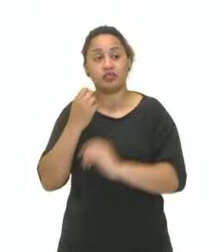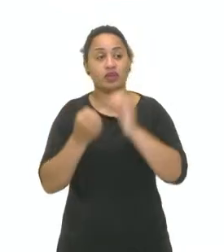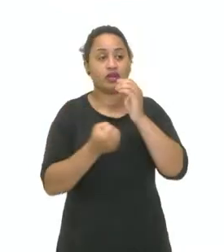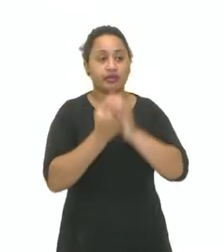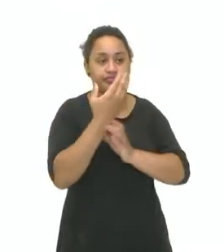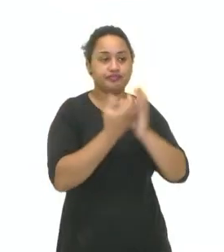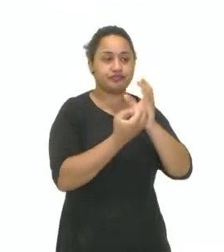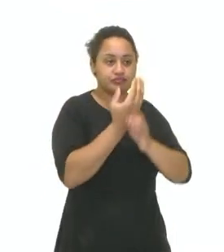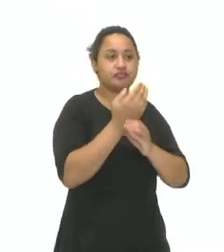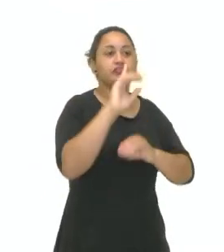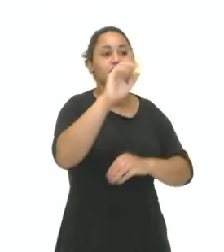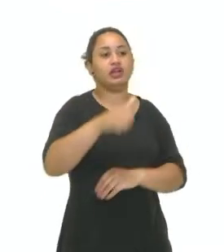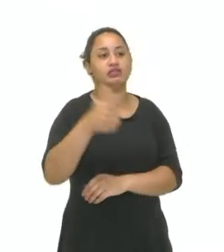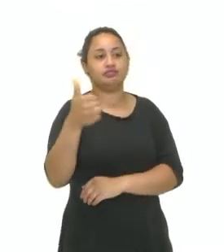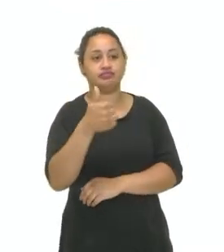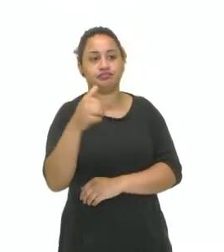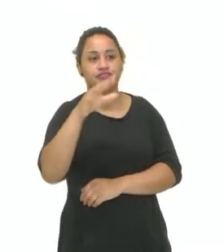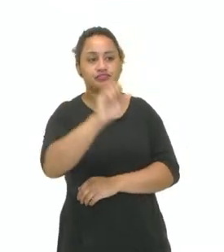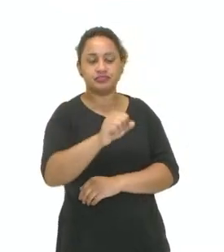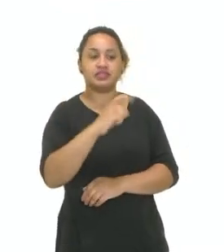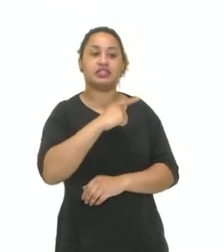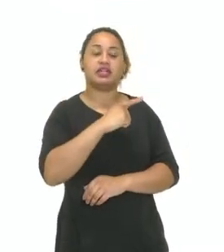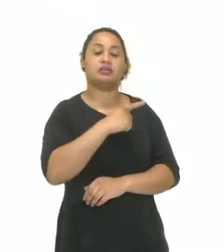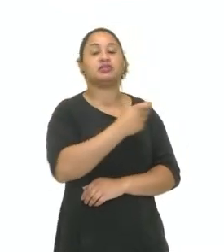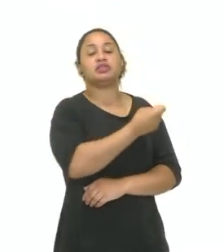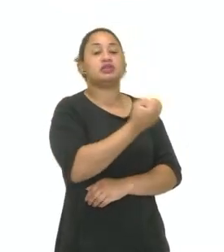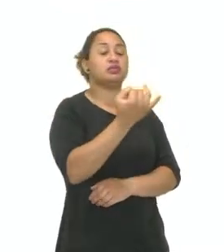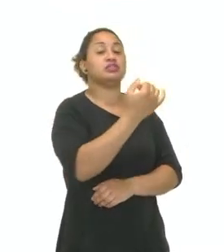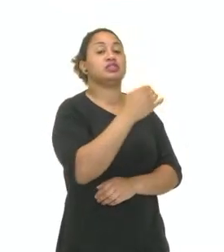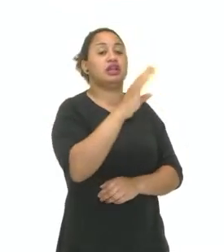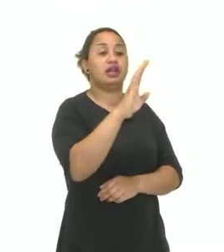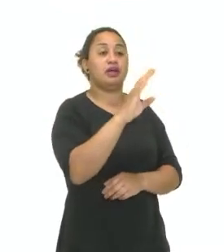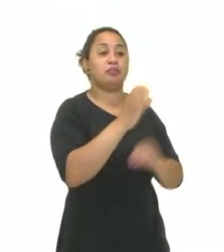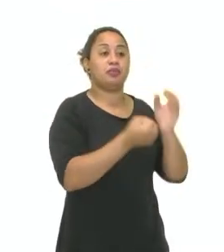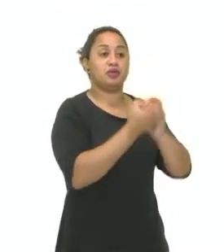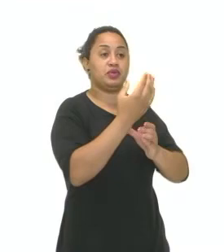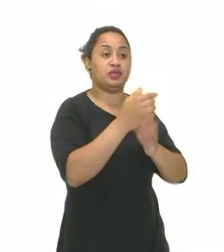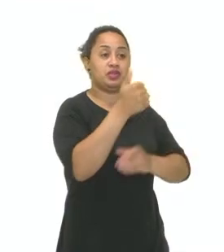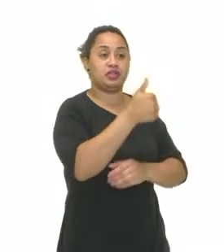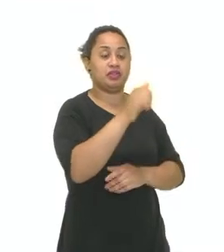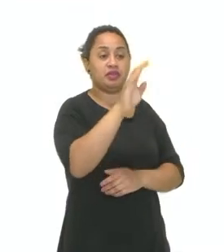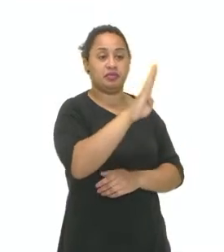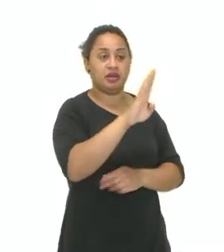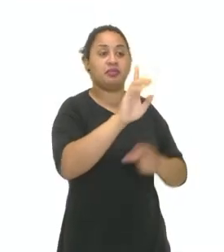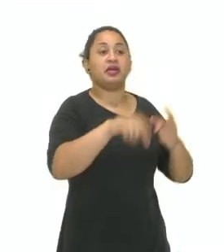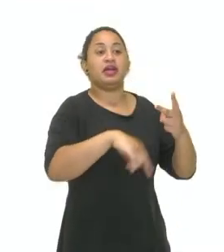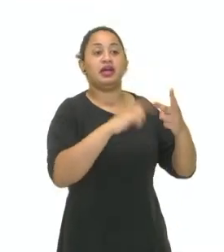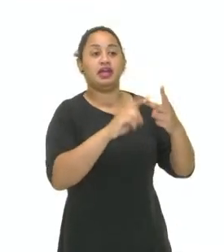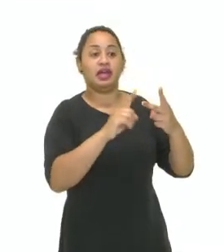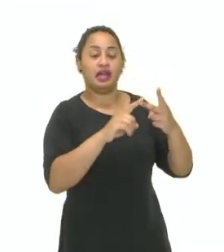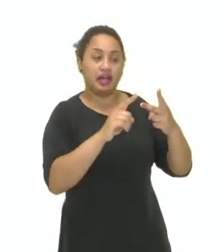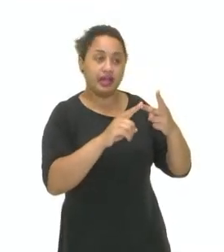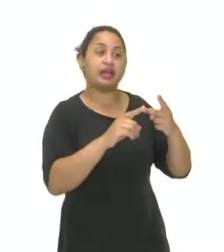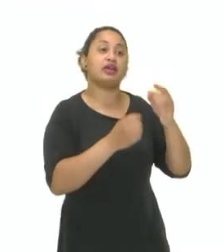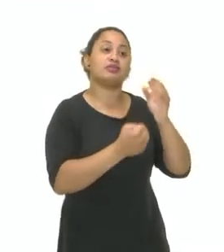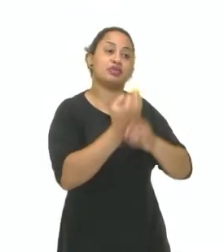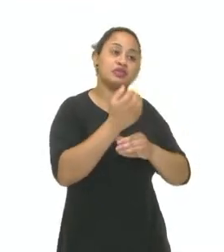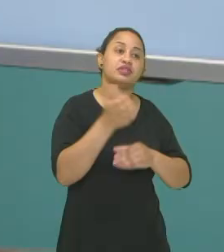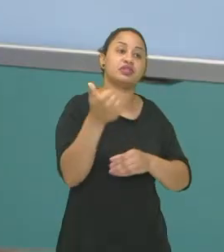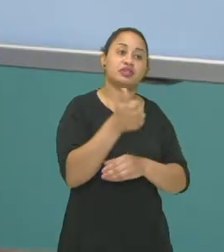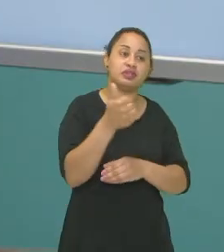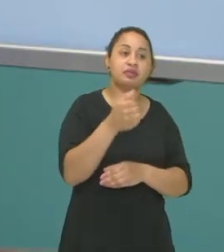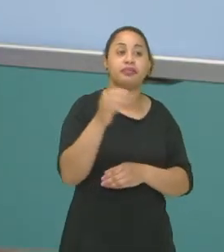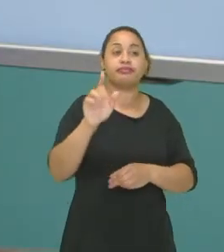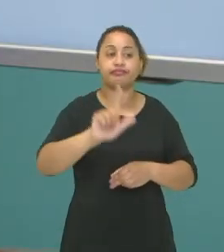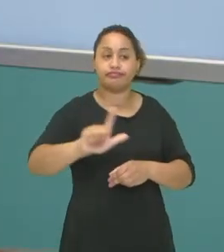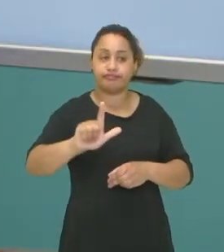desconto energético ali com respiração e tudo mais, formando a líquida, passando para um nível ali secundário, né?